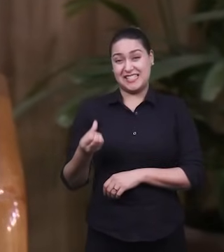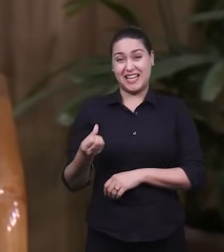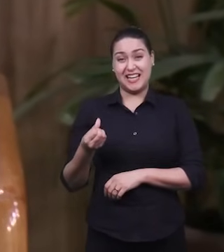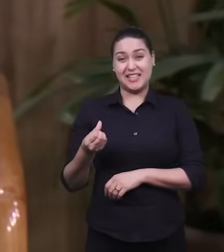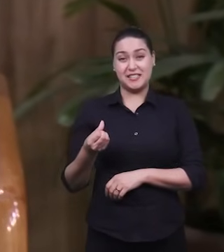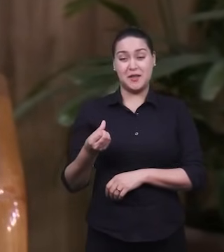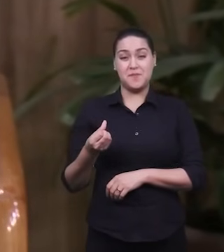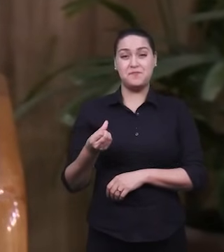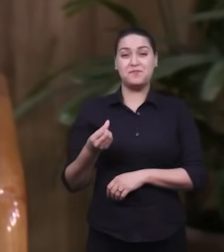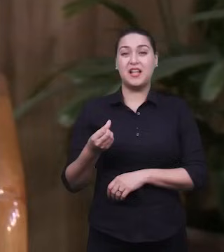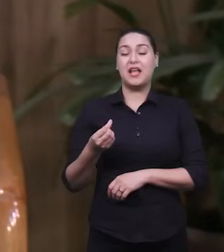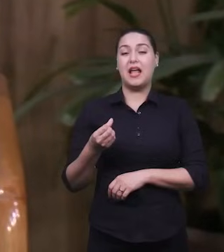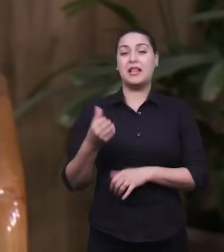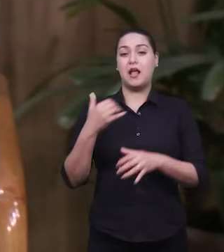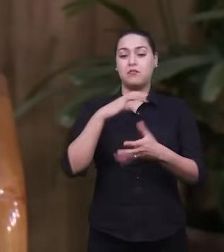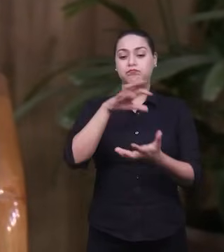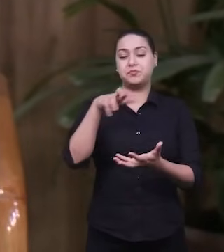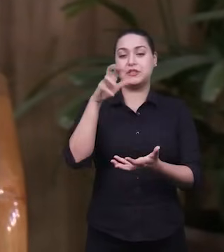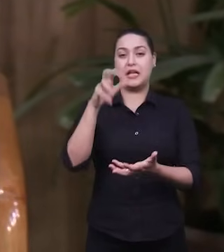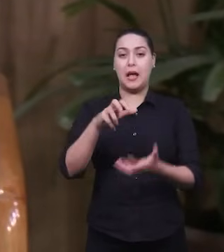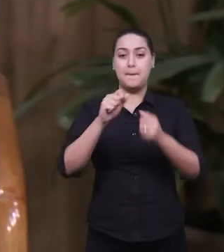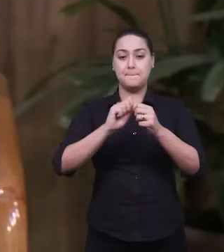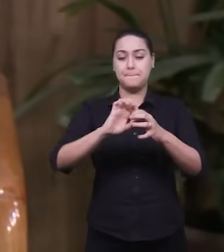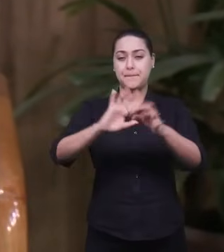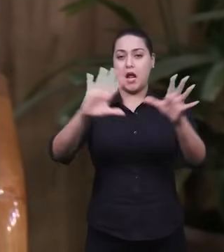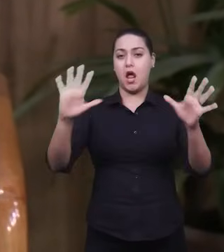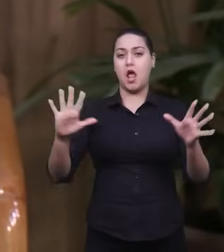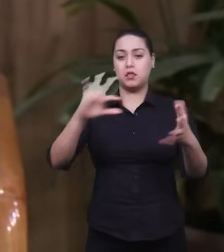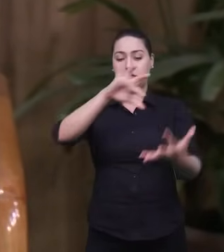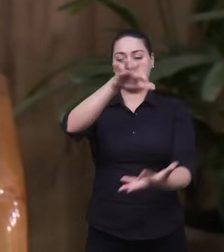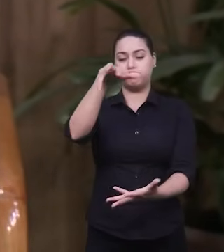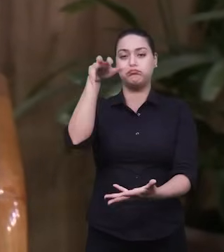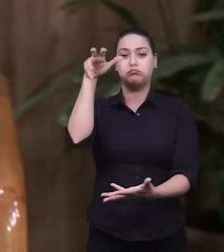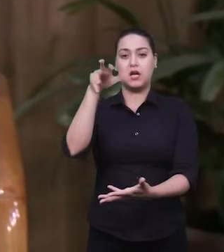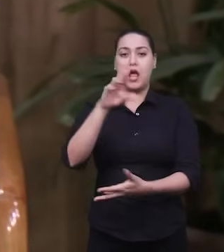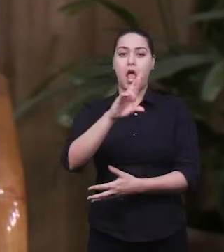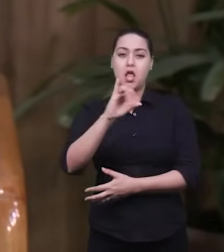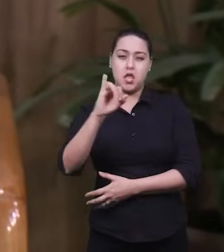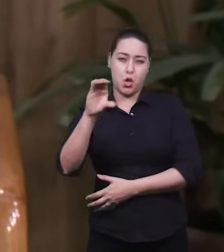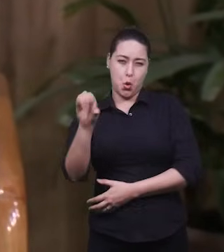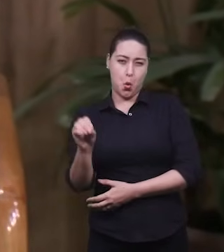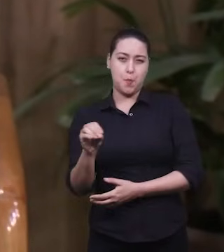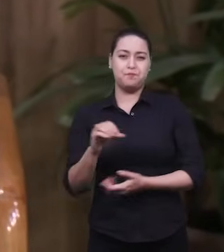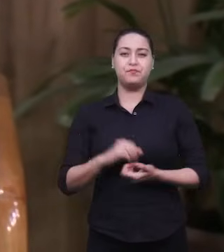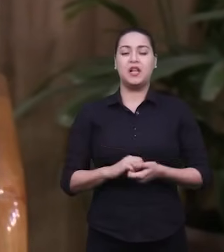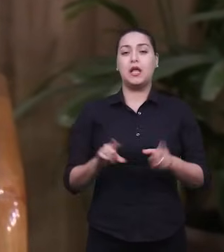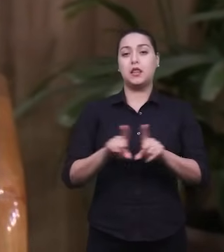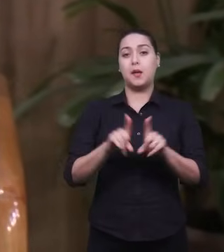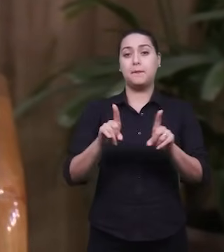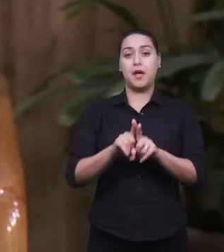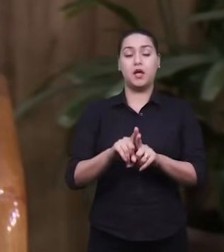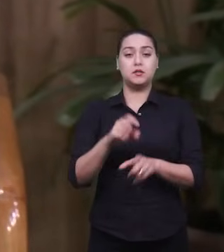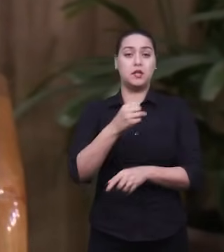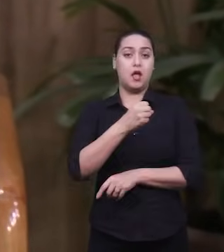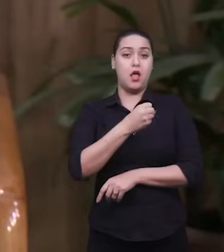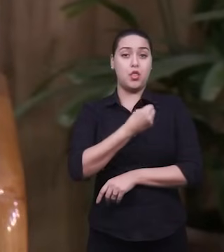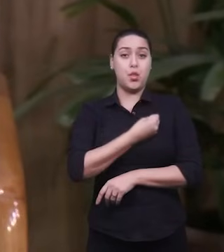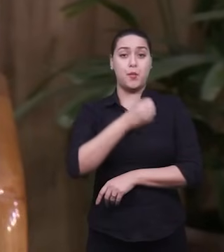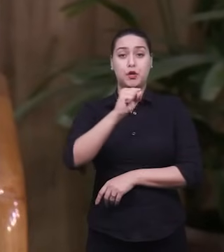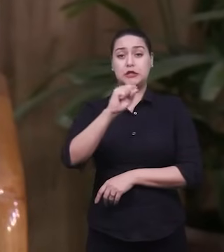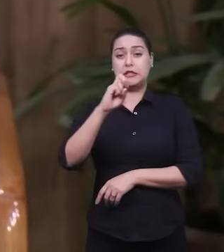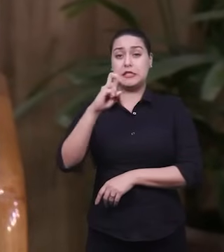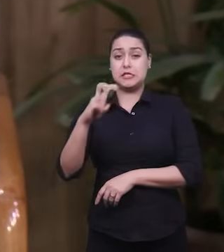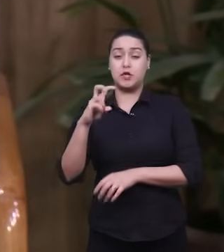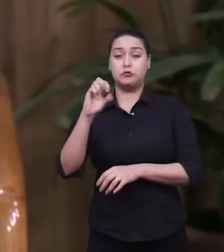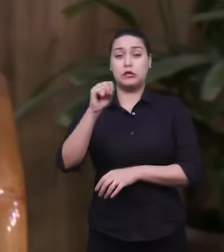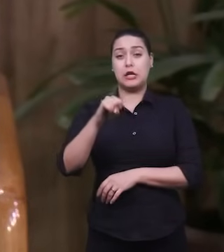sistema RO, transmissão aberta, via satélite. Você pode estar nos assistindo pelo canal 85 da Sky Livre.